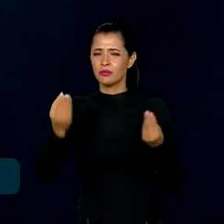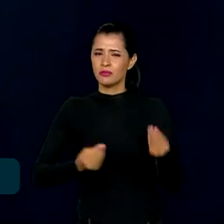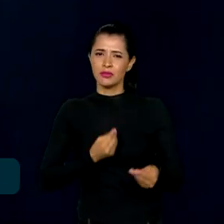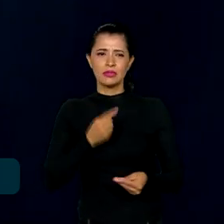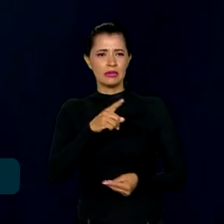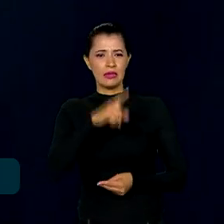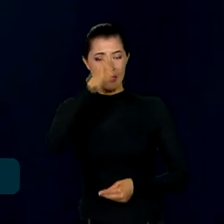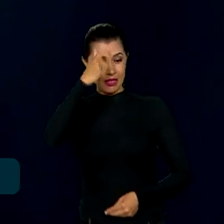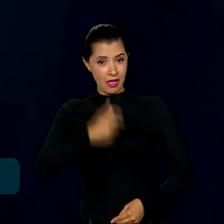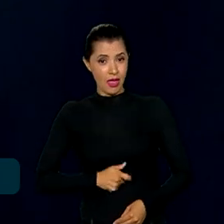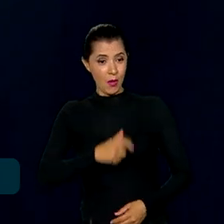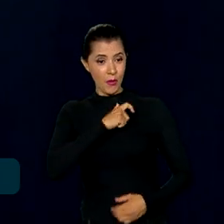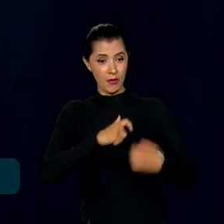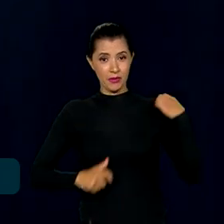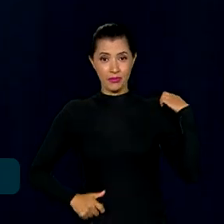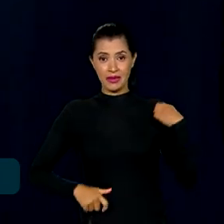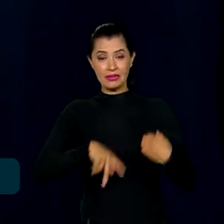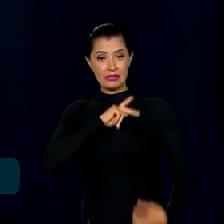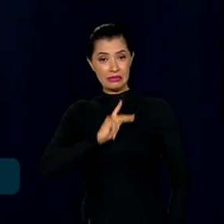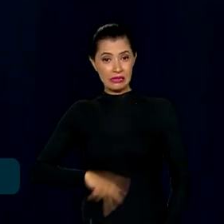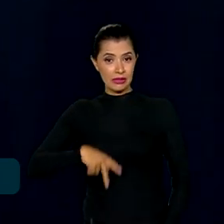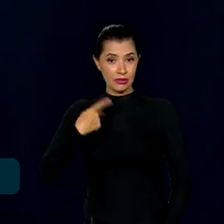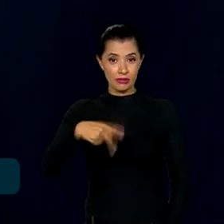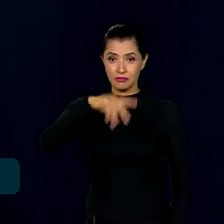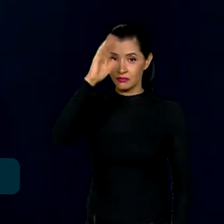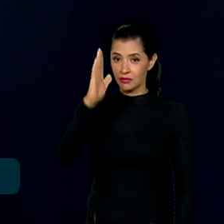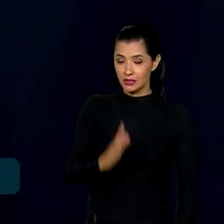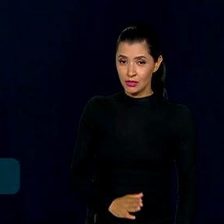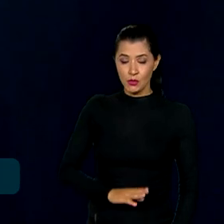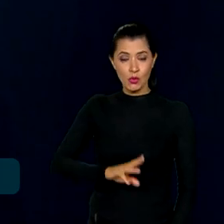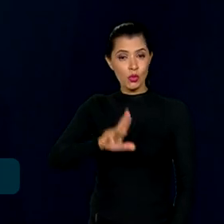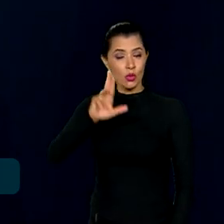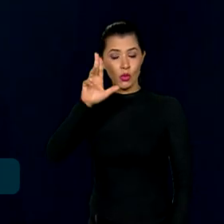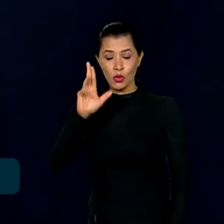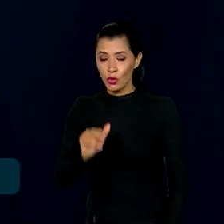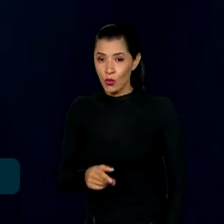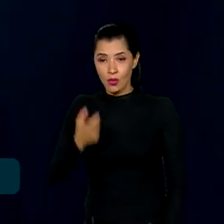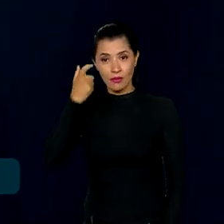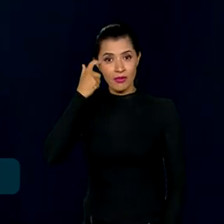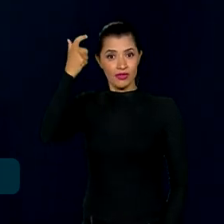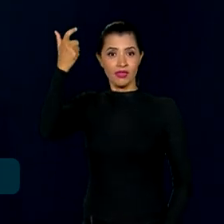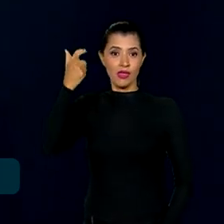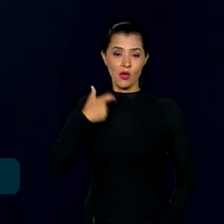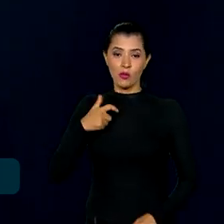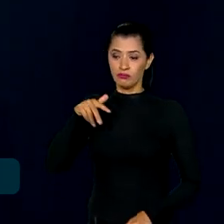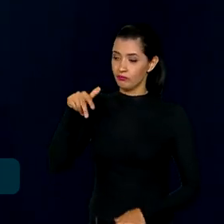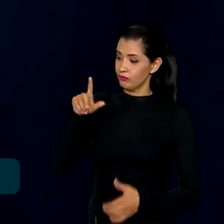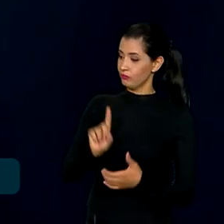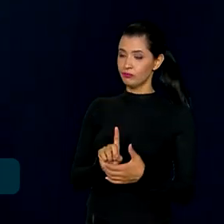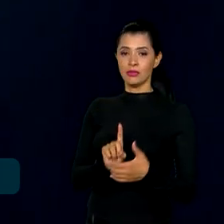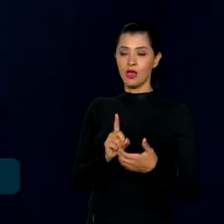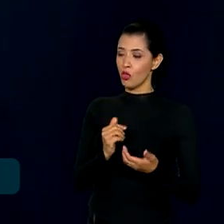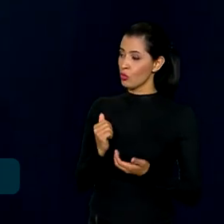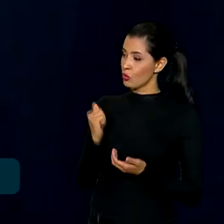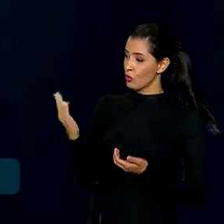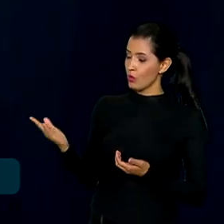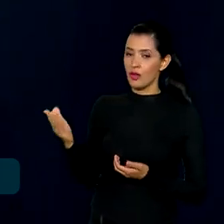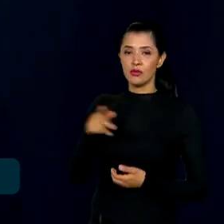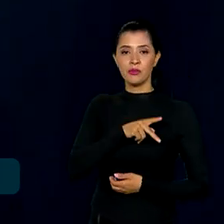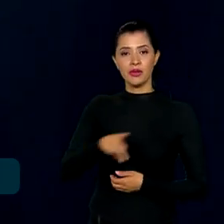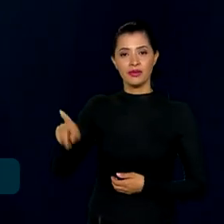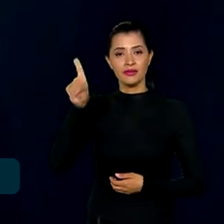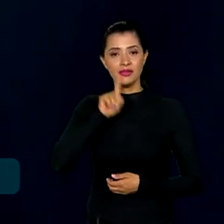ser presidente da República do Brasil. E jamais imaginei estar no púlpito, ao lado do presidente